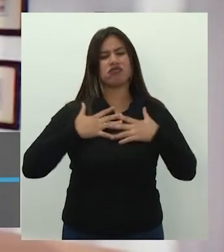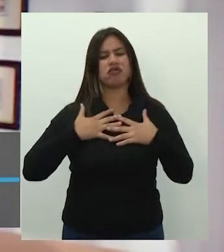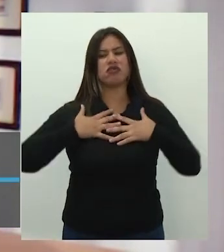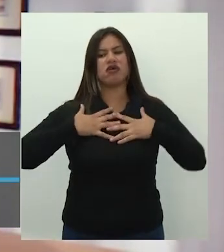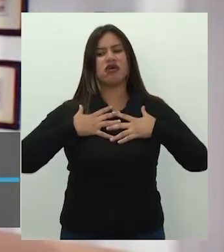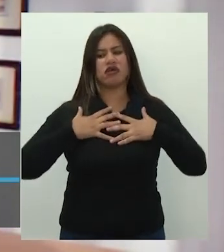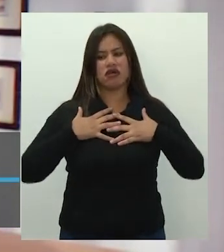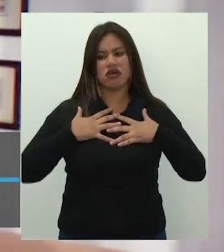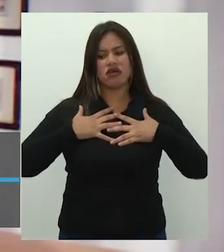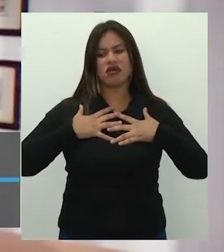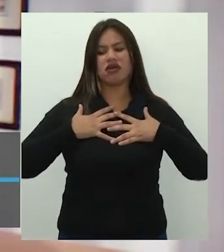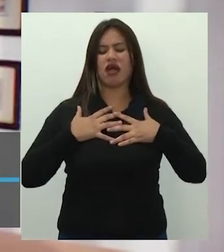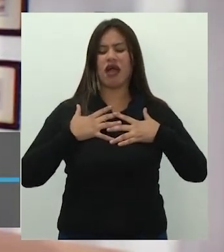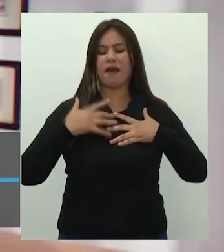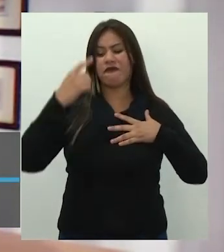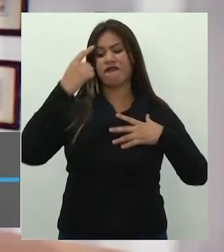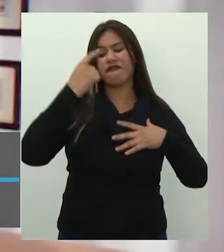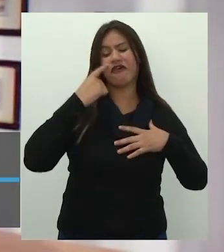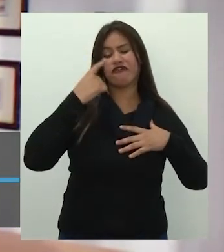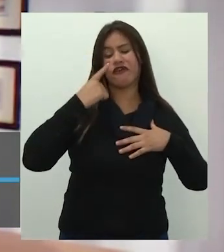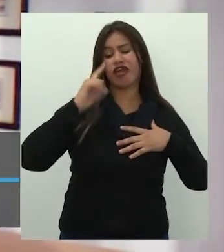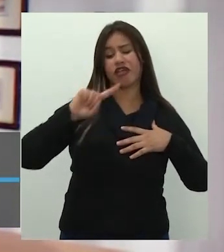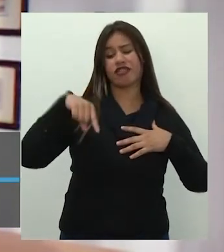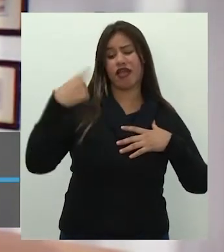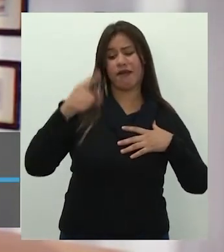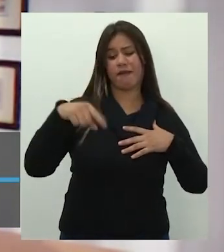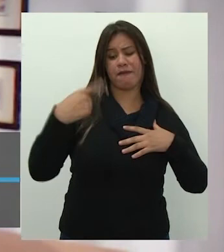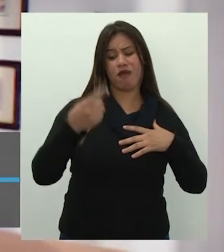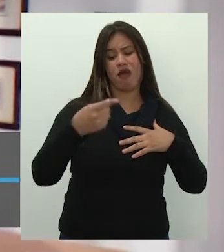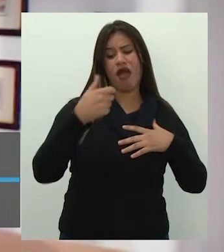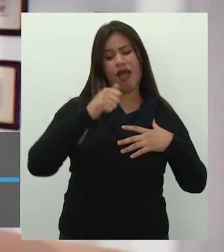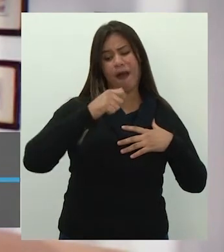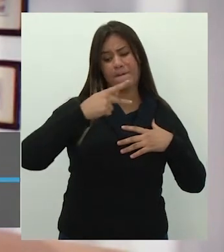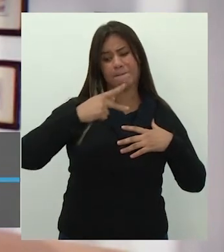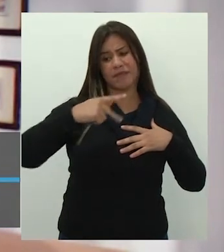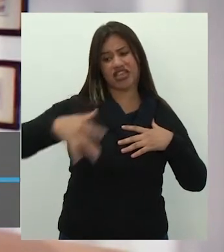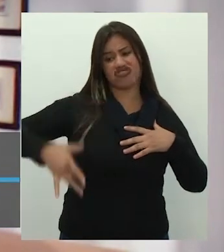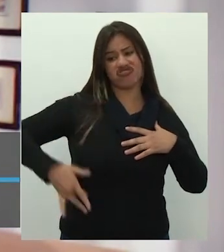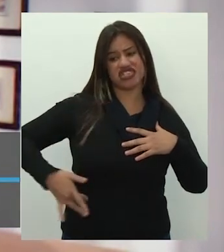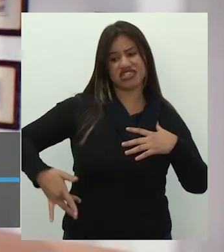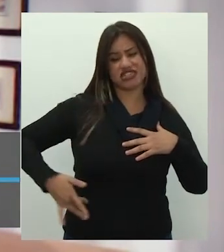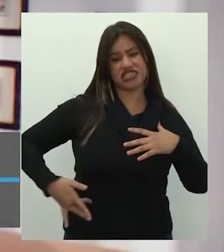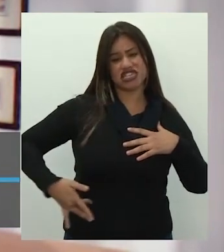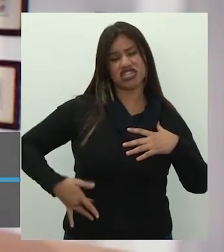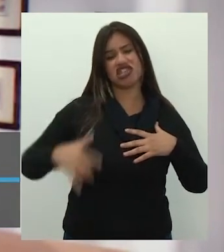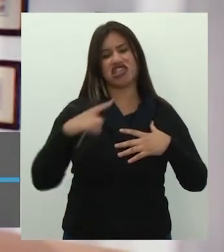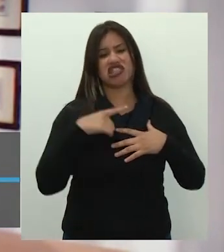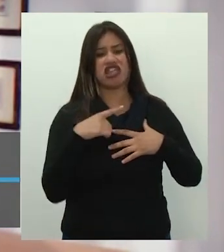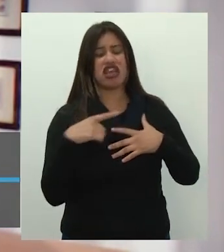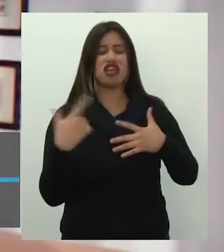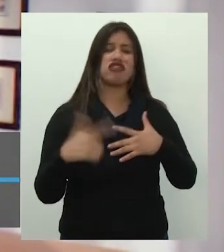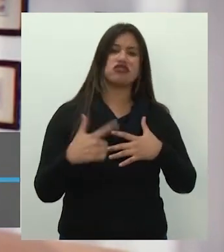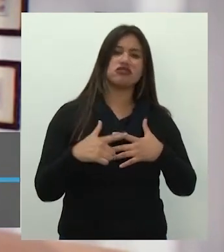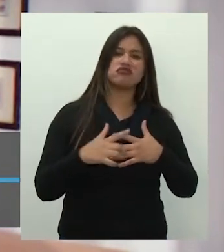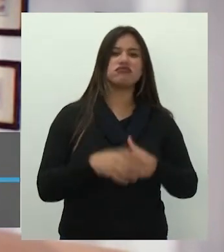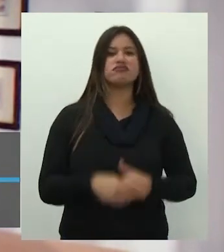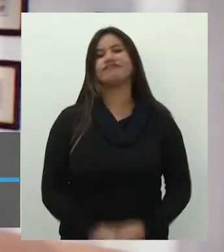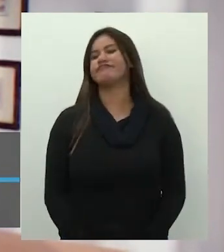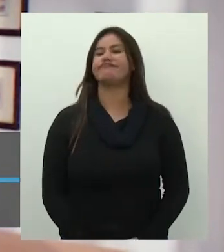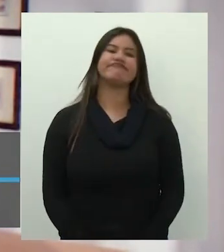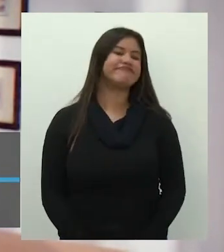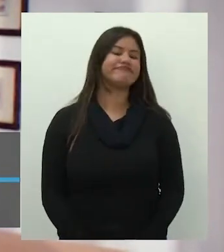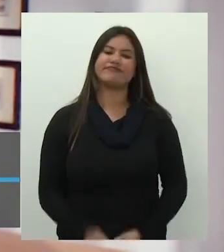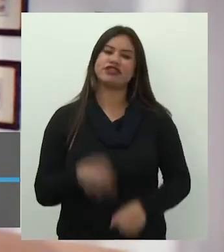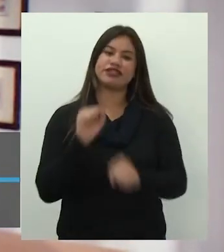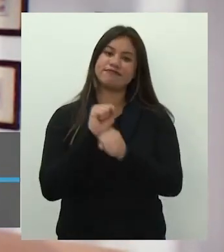dias para ver se é apendicite ou não? Não dá para esperar. Se num jovem dá, num idoso, não dá.